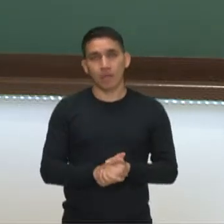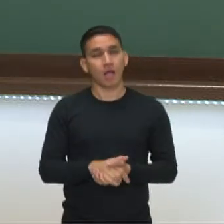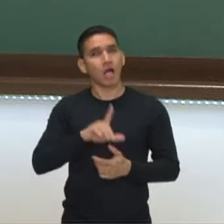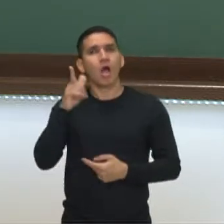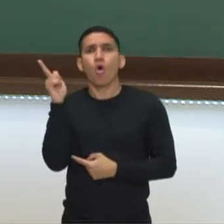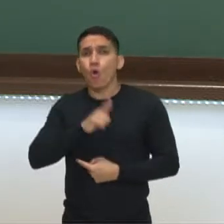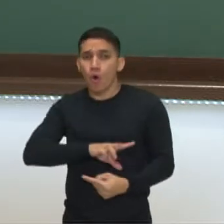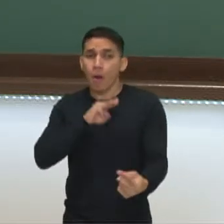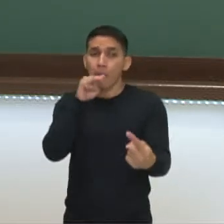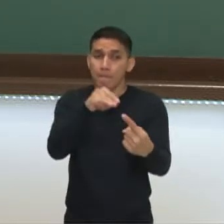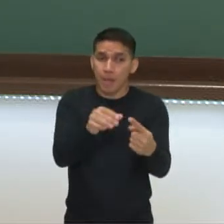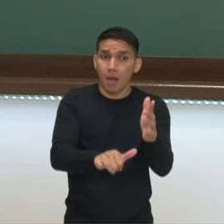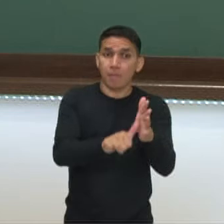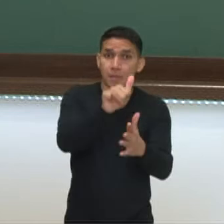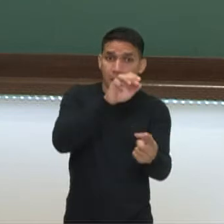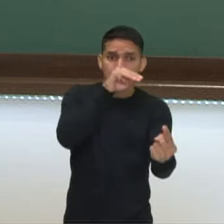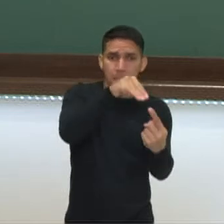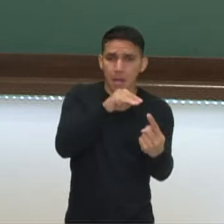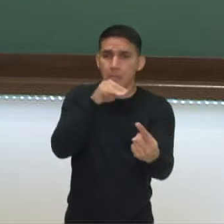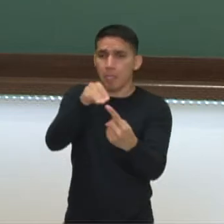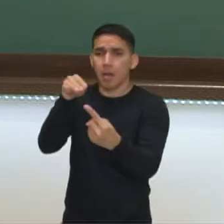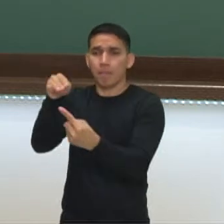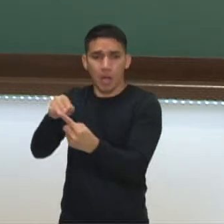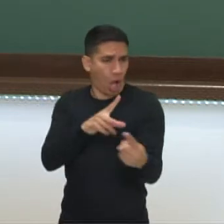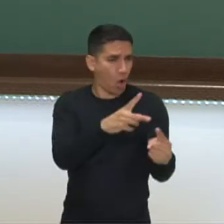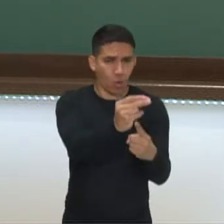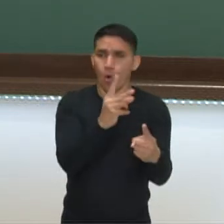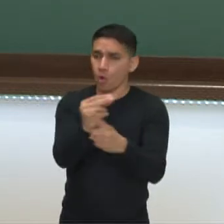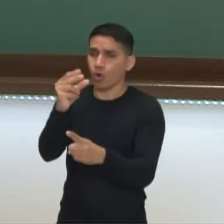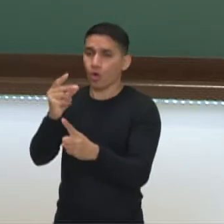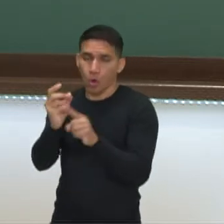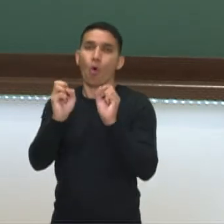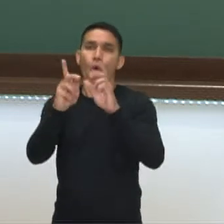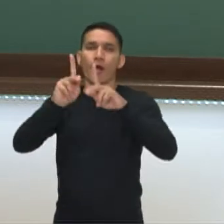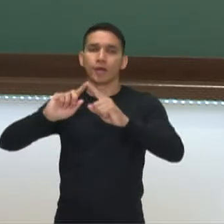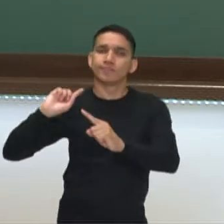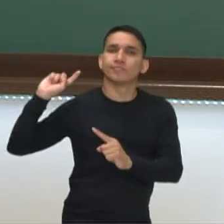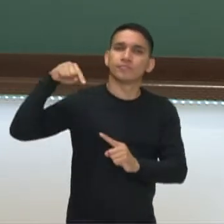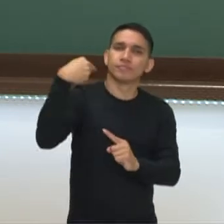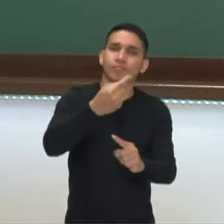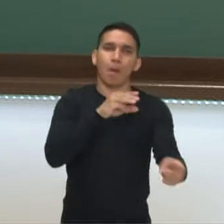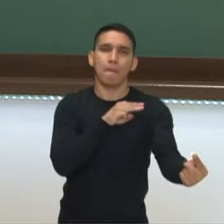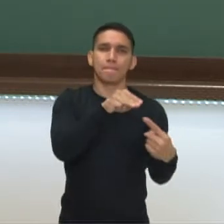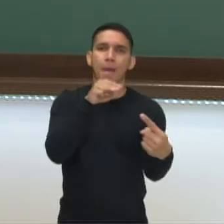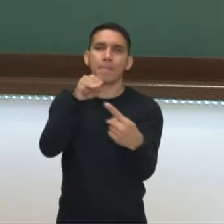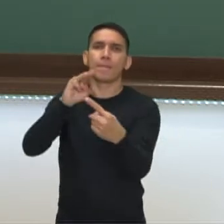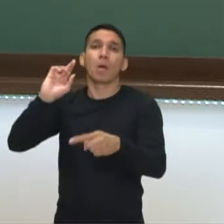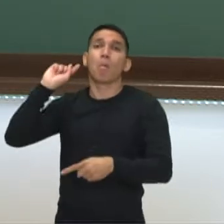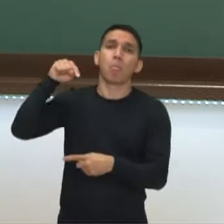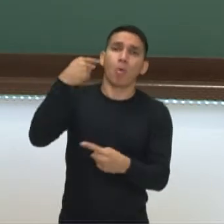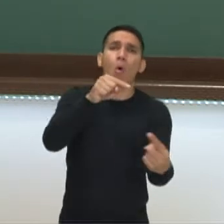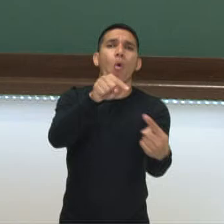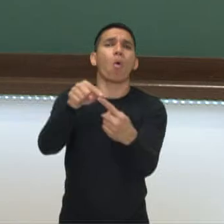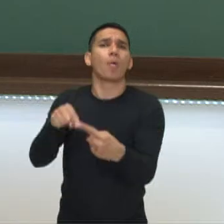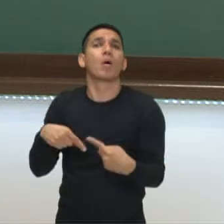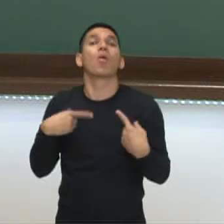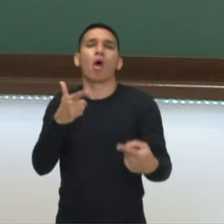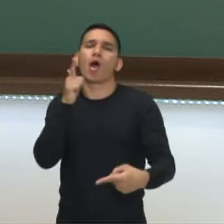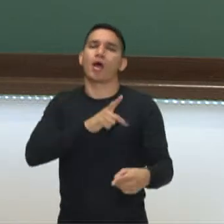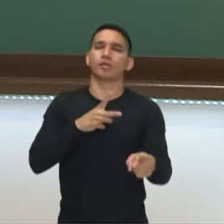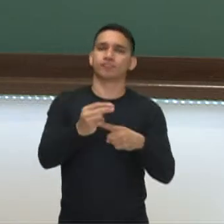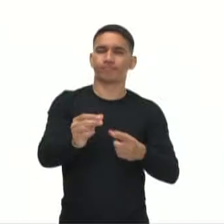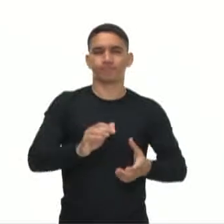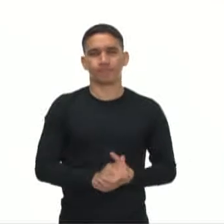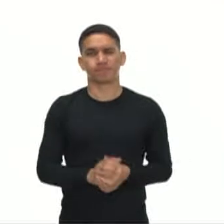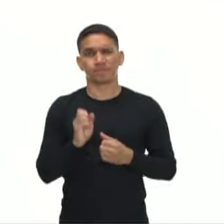metas, vamos então pensar nas próximas metas, nos próximos desafios e nos próximos objetivos. Beleza? Daí a gente tem